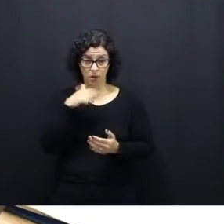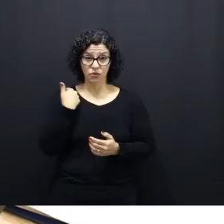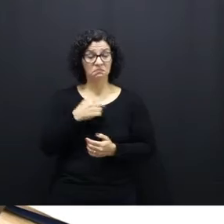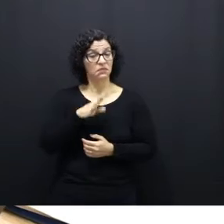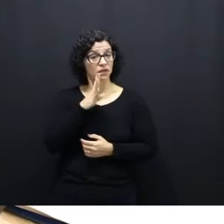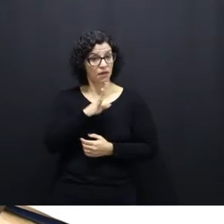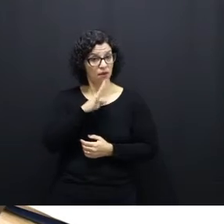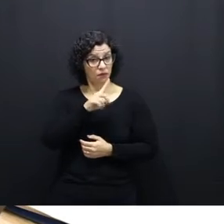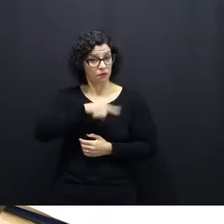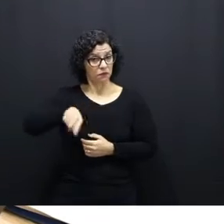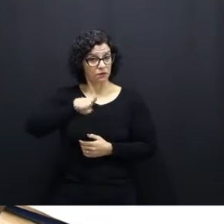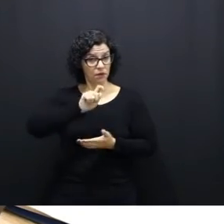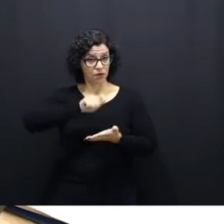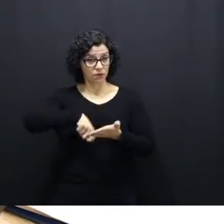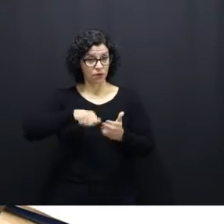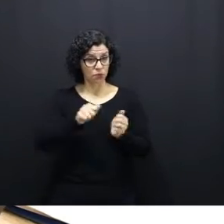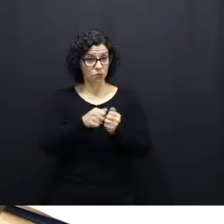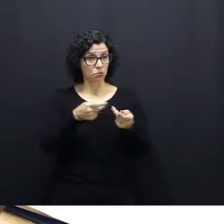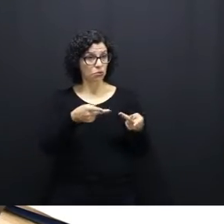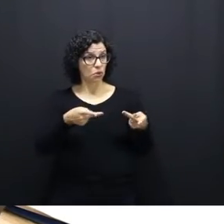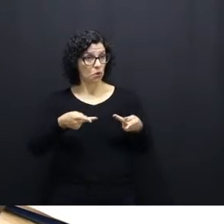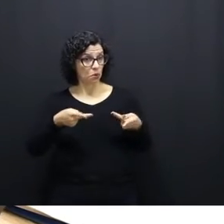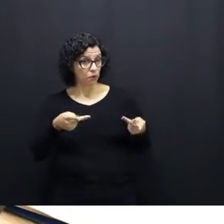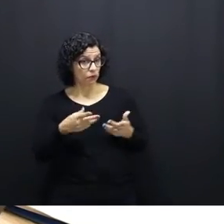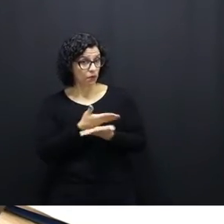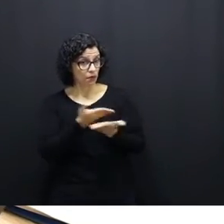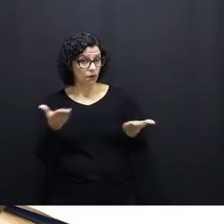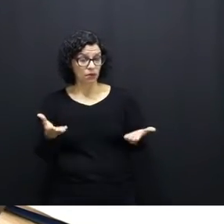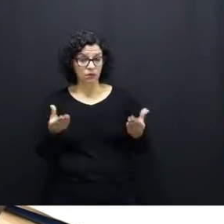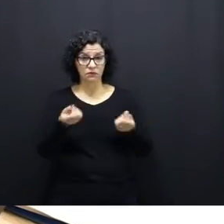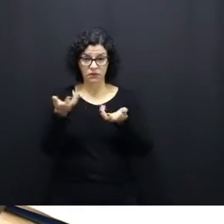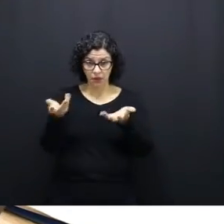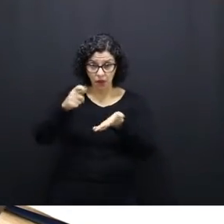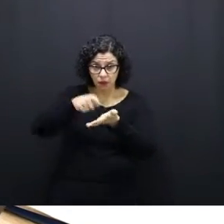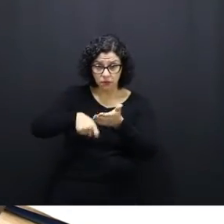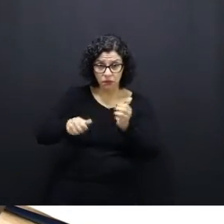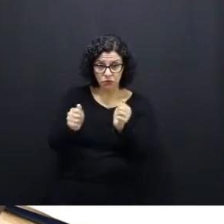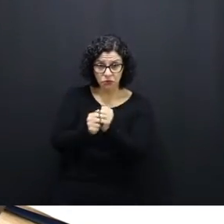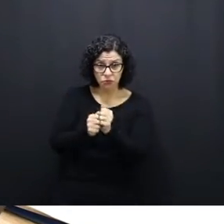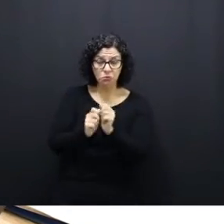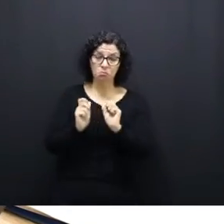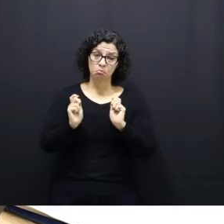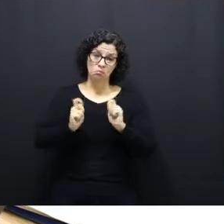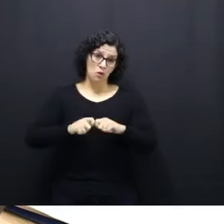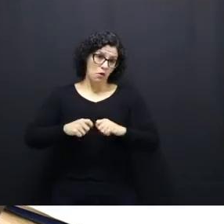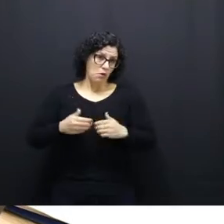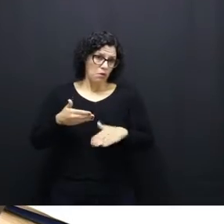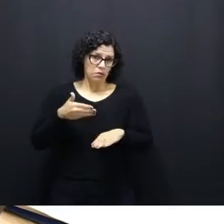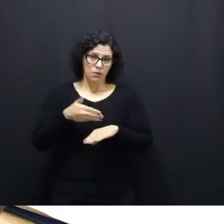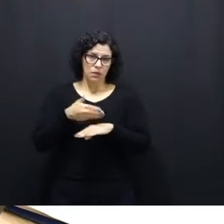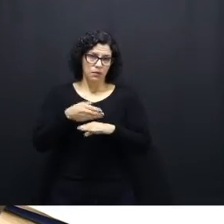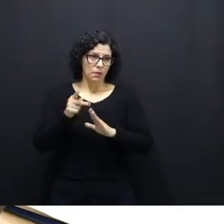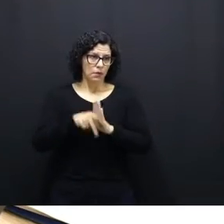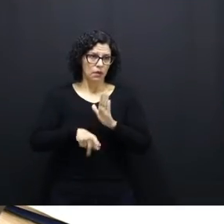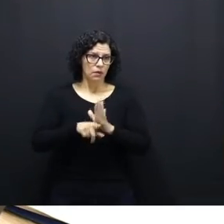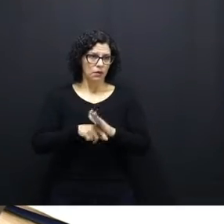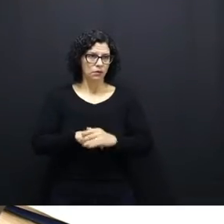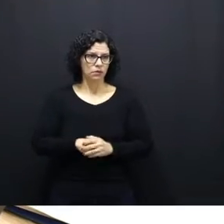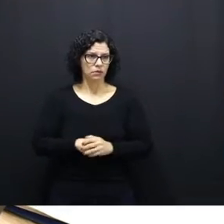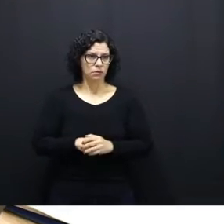legal e bacana então eu deixo convite aqui para todos em queira fazer parte do projeto